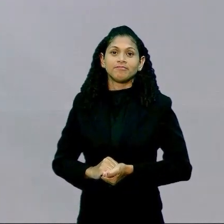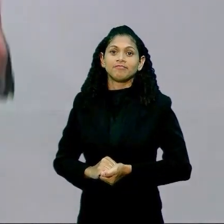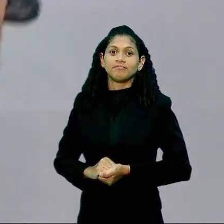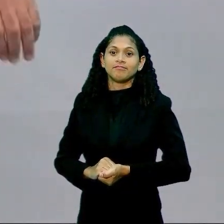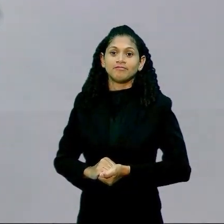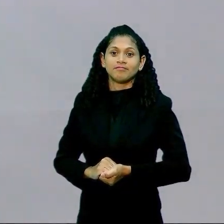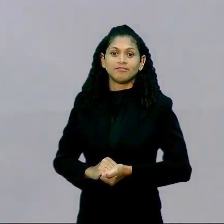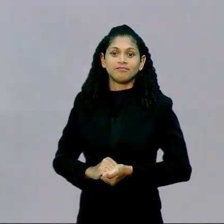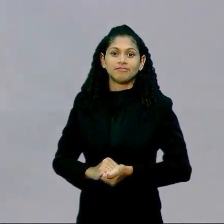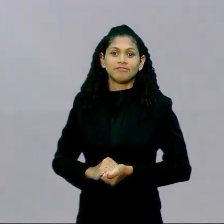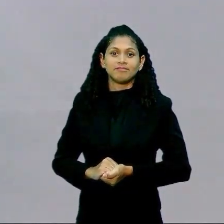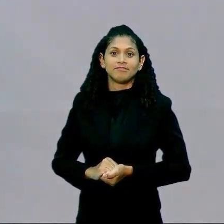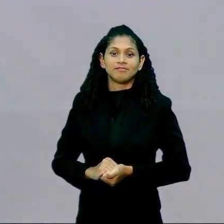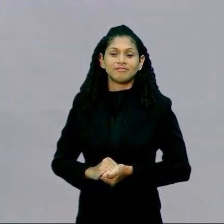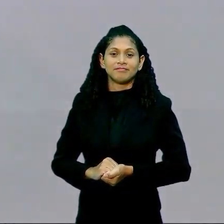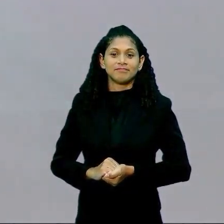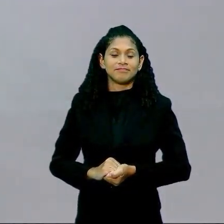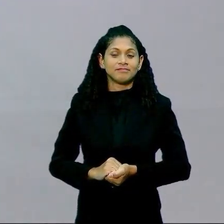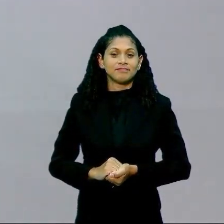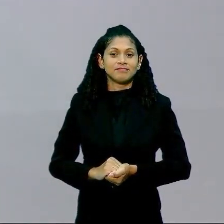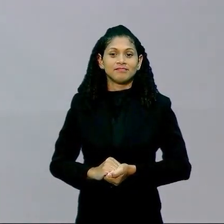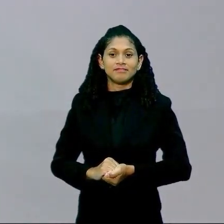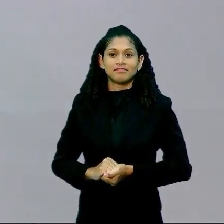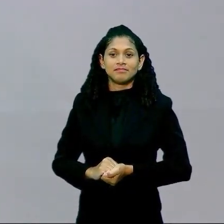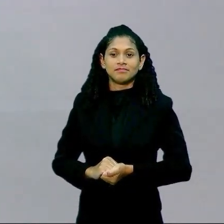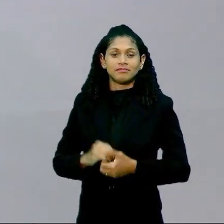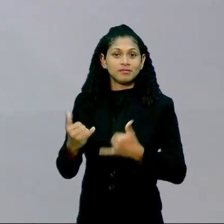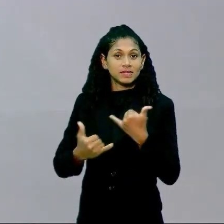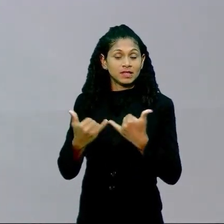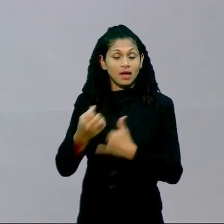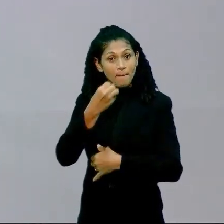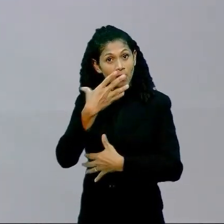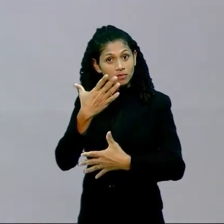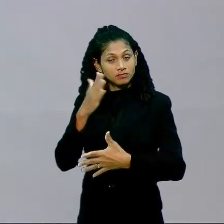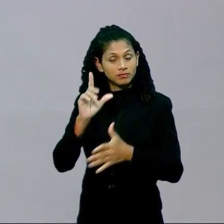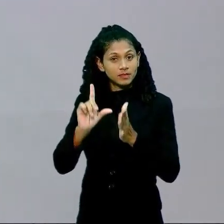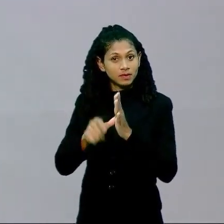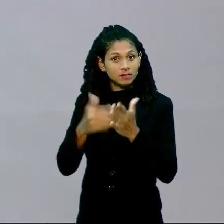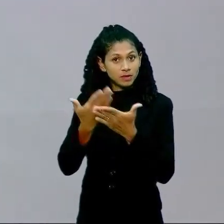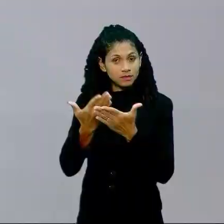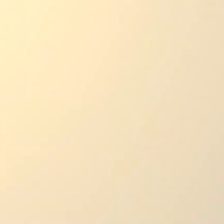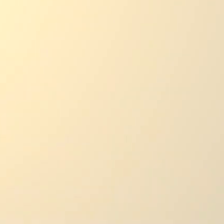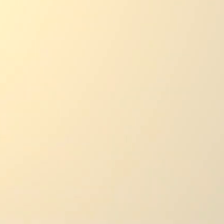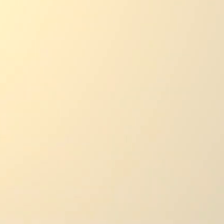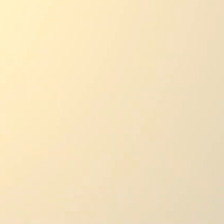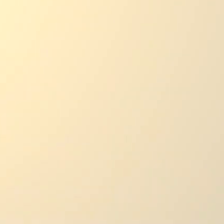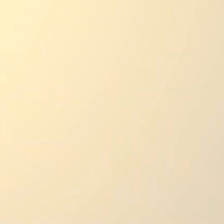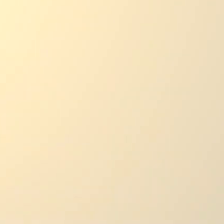jogar um tecbol, porque, né? Brincadeira é sempre bom. Então, vejo vocês na próxima e até lá!